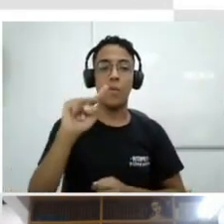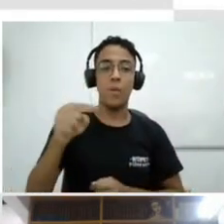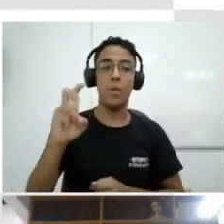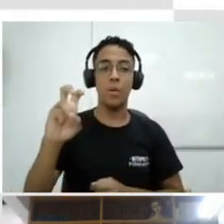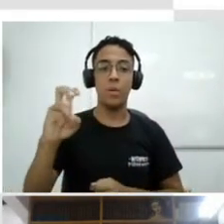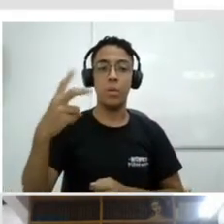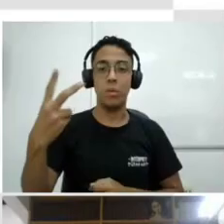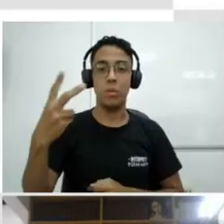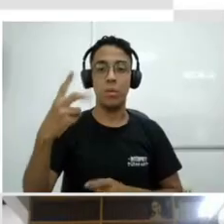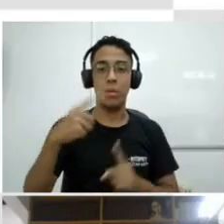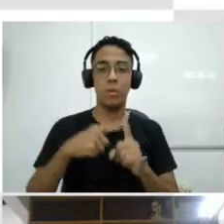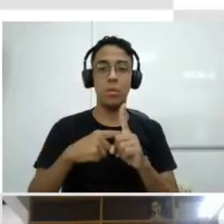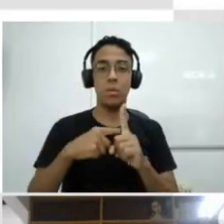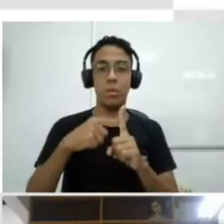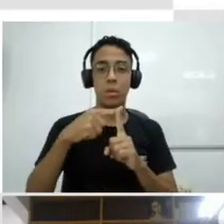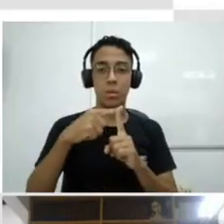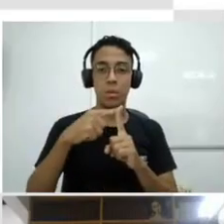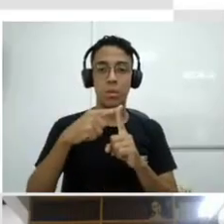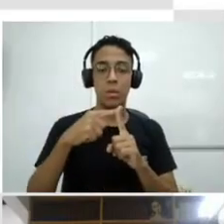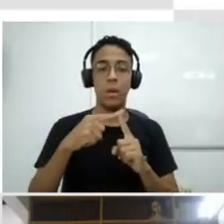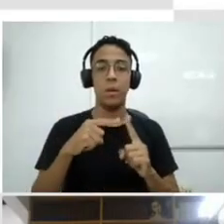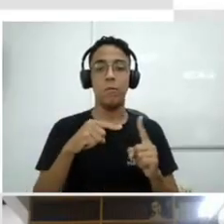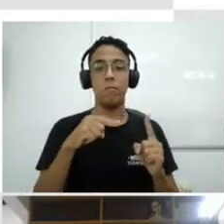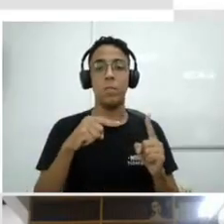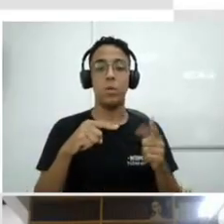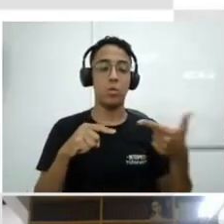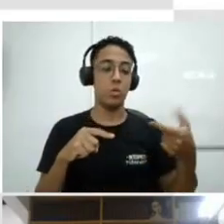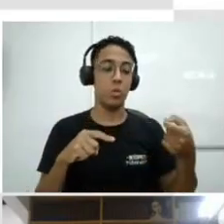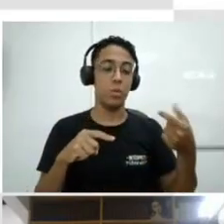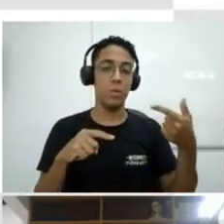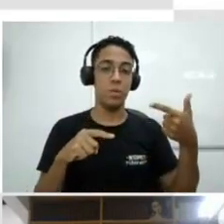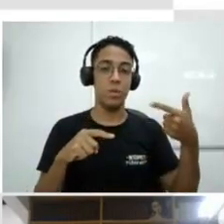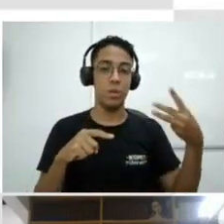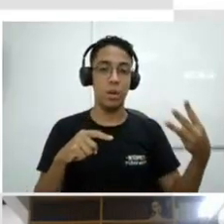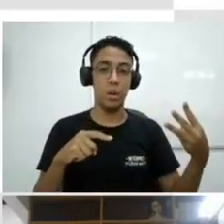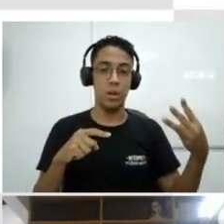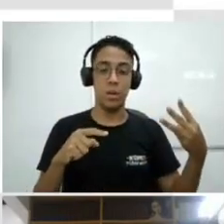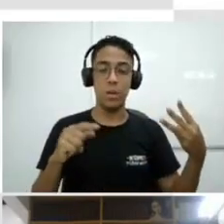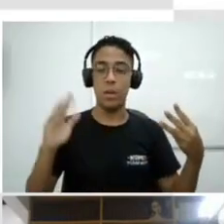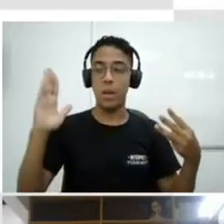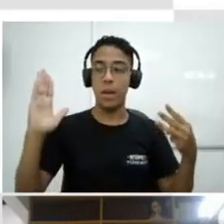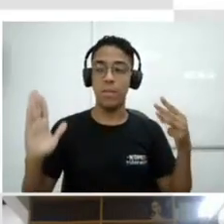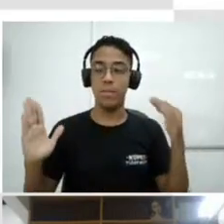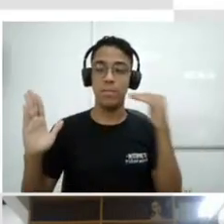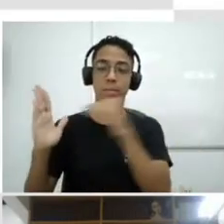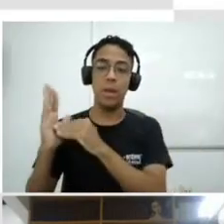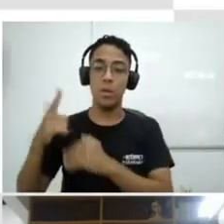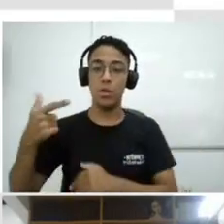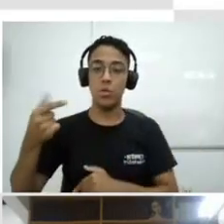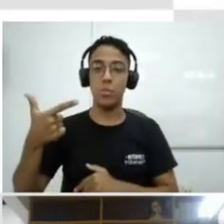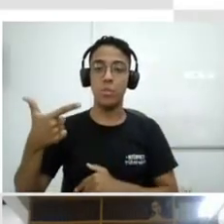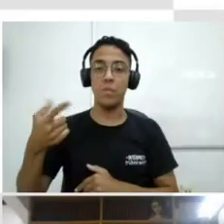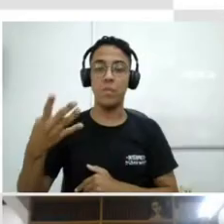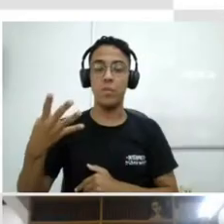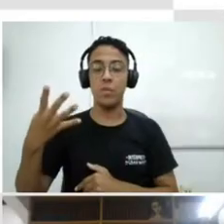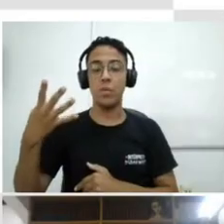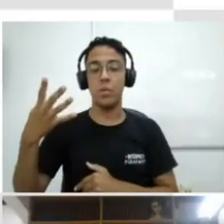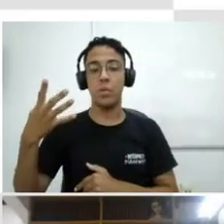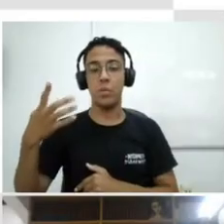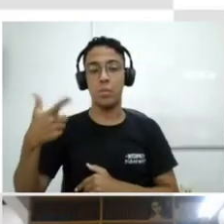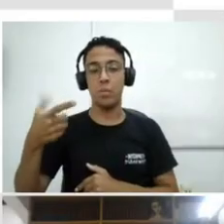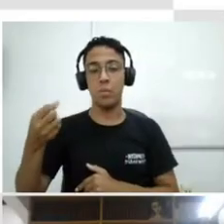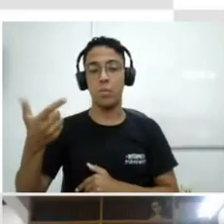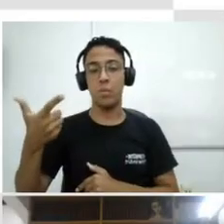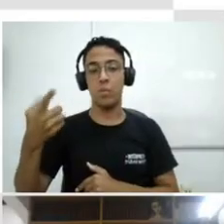1,52. Entre fevereiro de 2023 e janeiro de 2024, 12 meses, não entre janeiro e dezembro, mas entre fevereiro e janeiro do